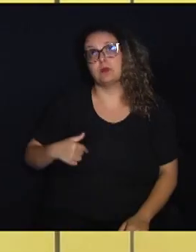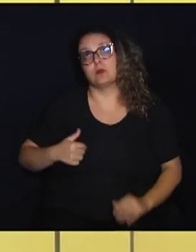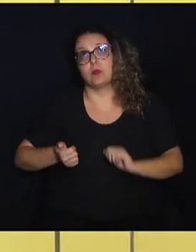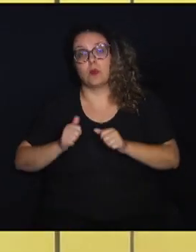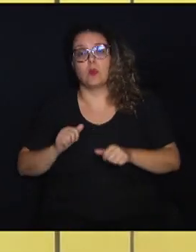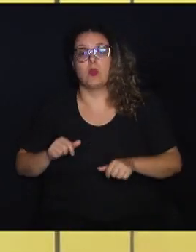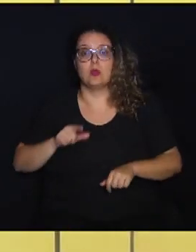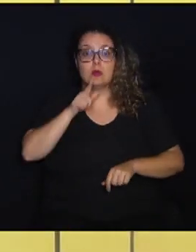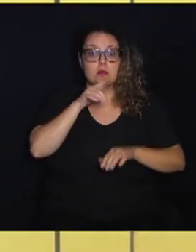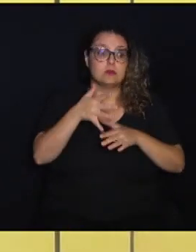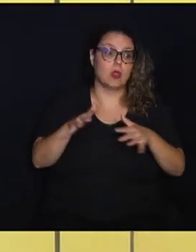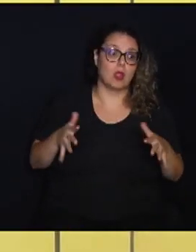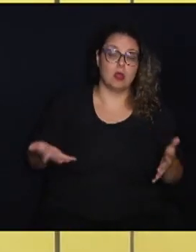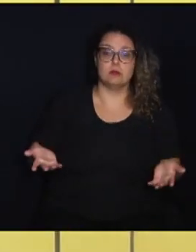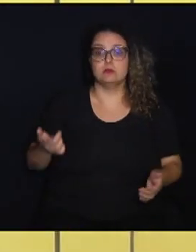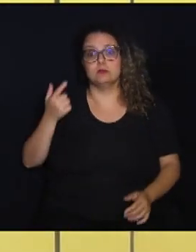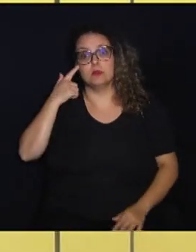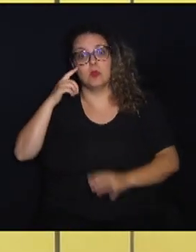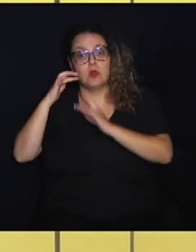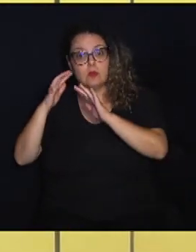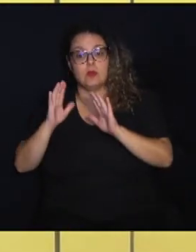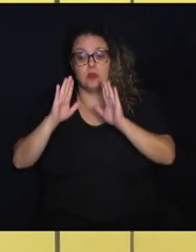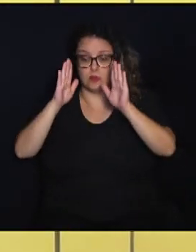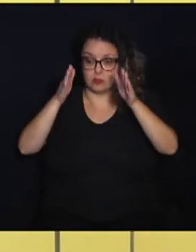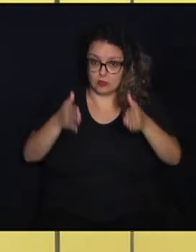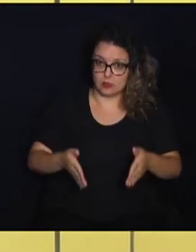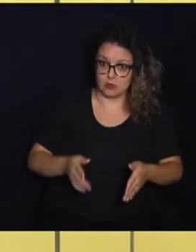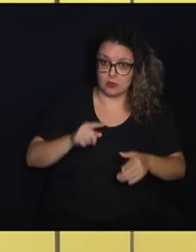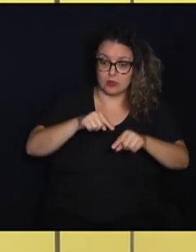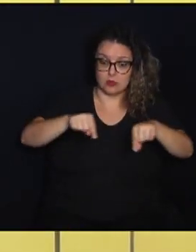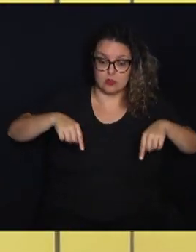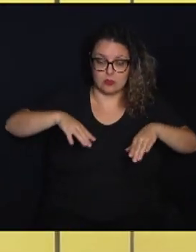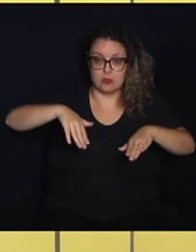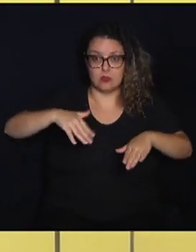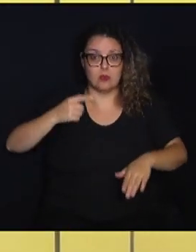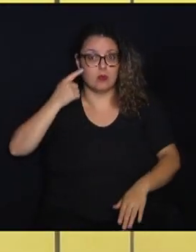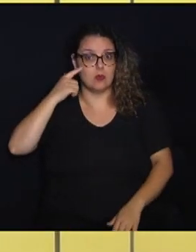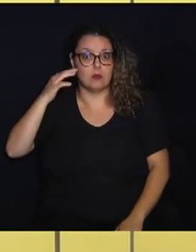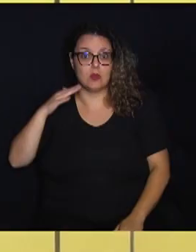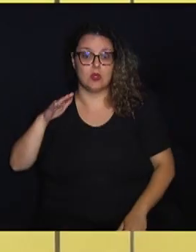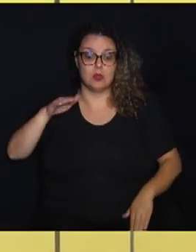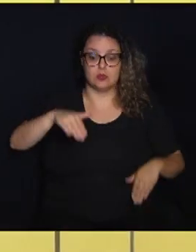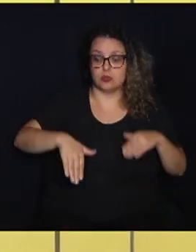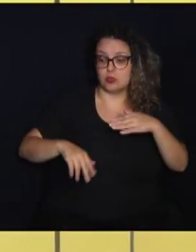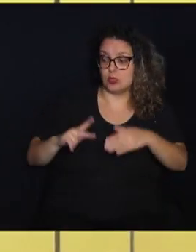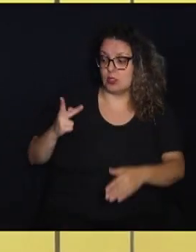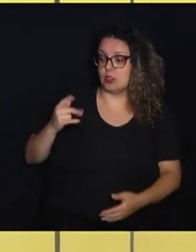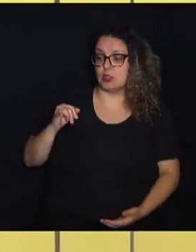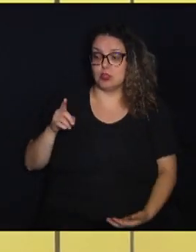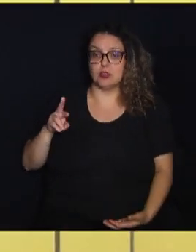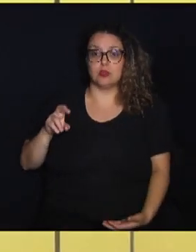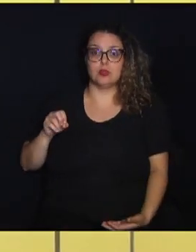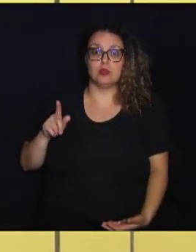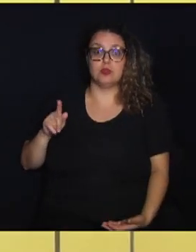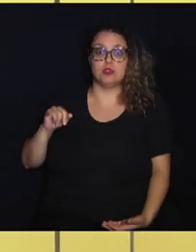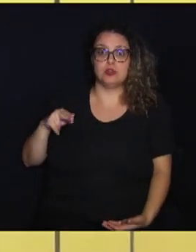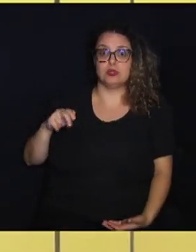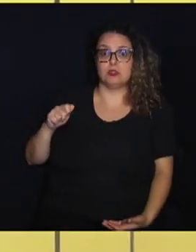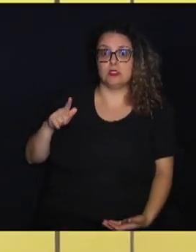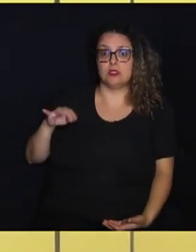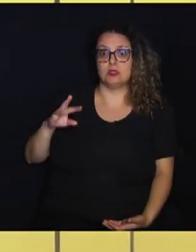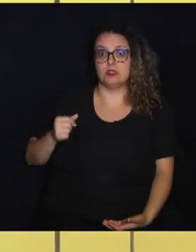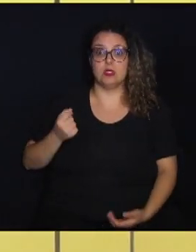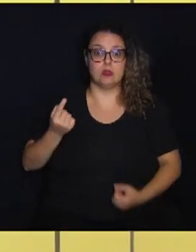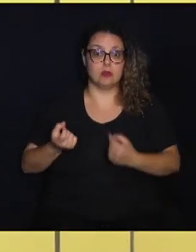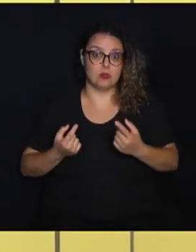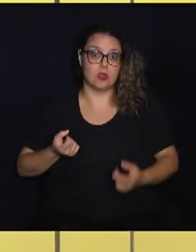aquáticos, então eu vou pensar em alguma coisa focada na piscina. Sim. Eu vou pensar em nadar, hidroginástica. Hoje em dia, algumas academias ainda